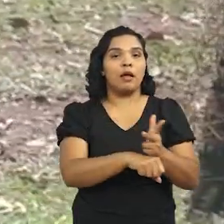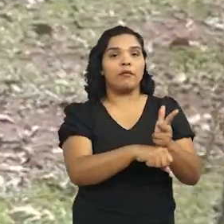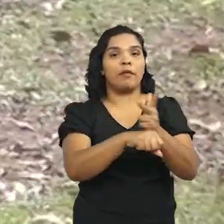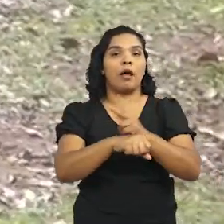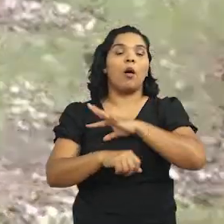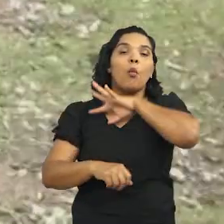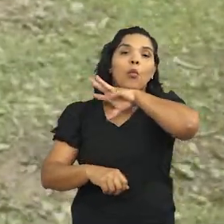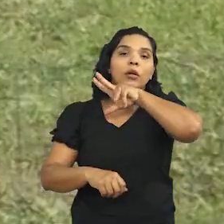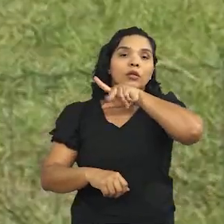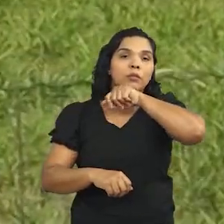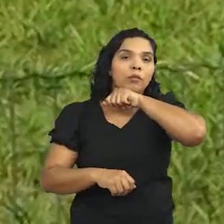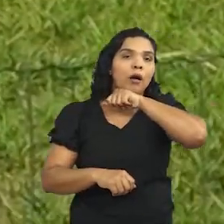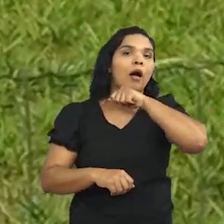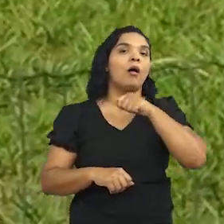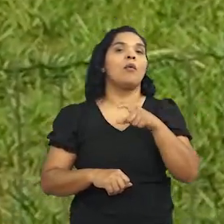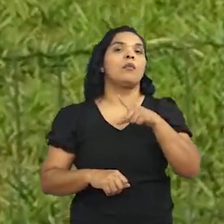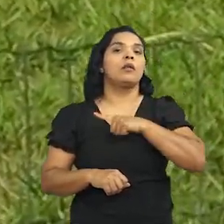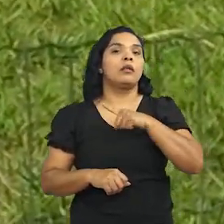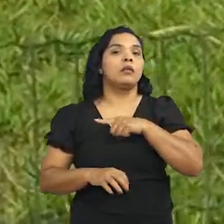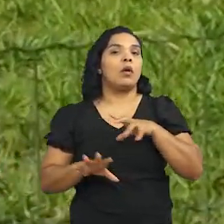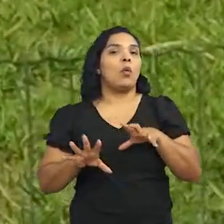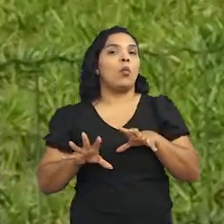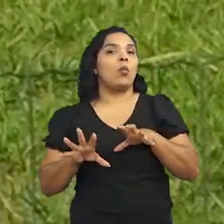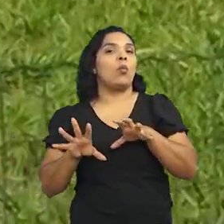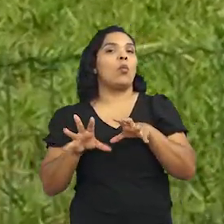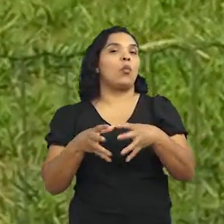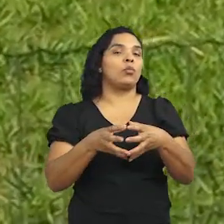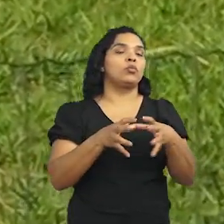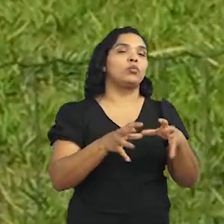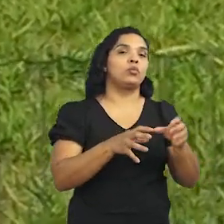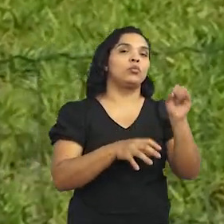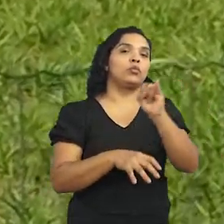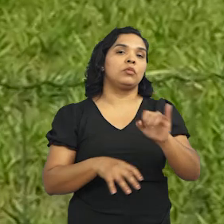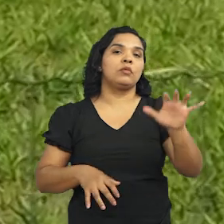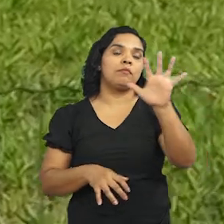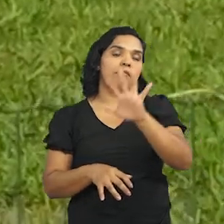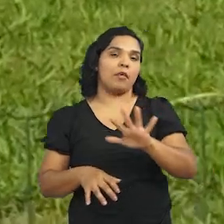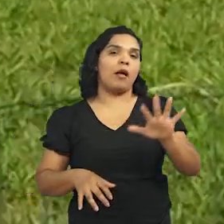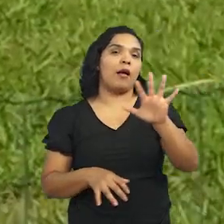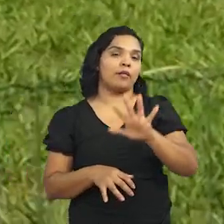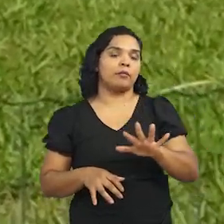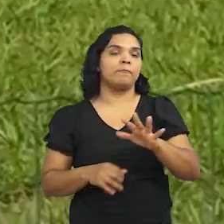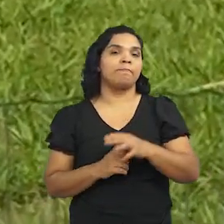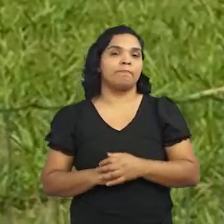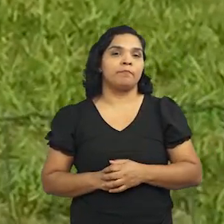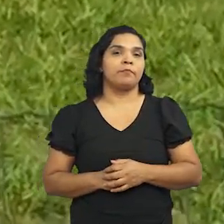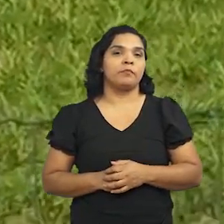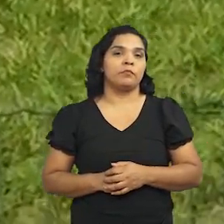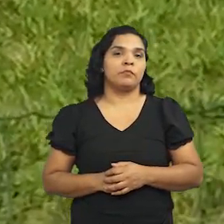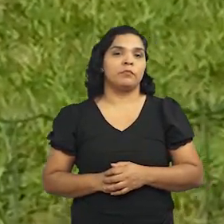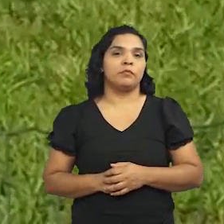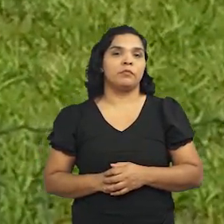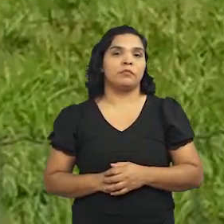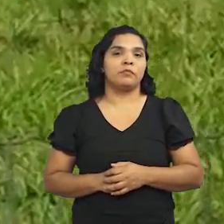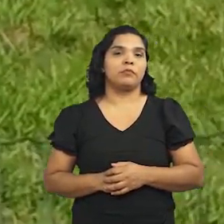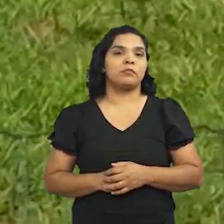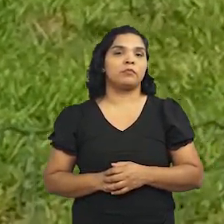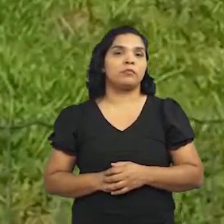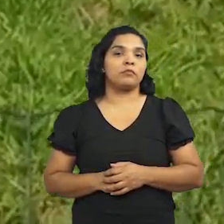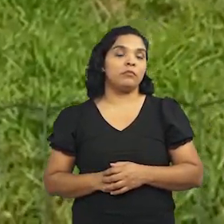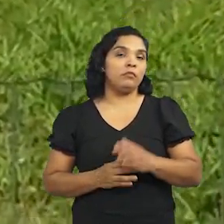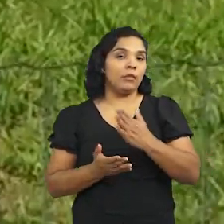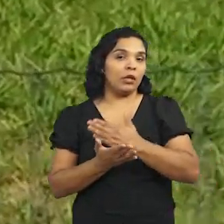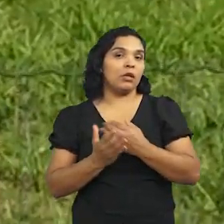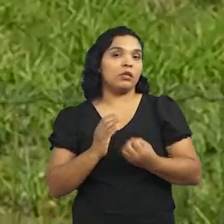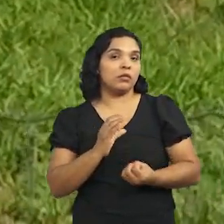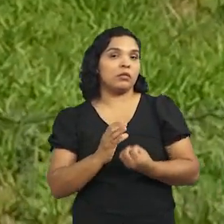mesmo gravar o animal, né, gerar um conjunto de imagens, dado a dificuldade de gerar o animal. Então, esse dataset, né,